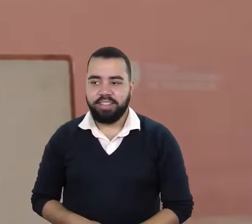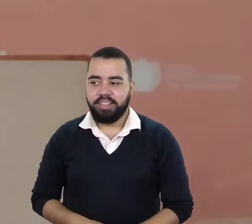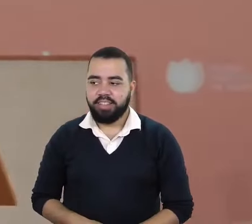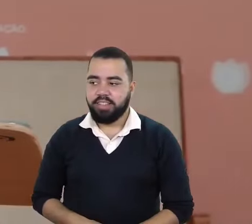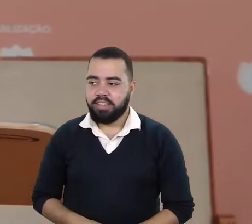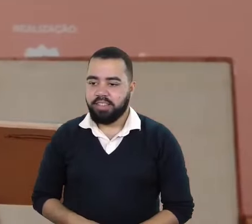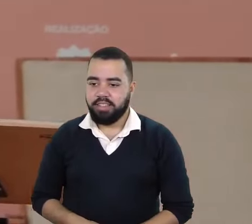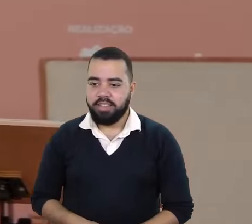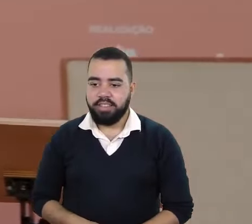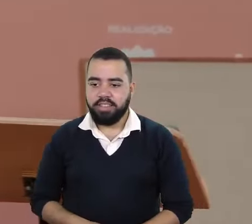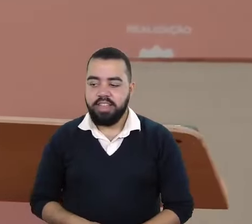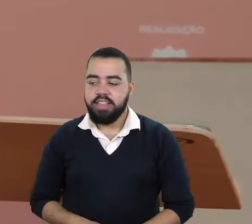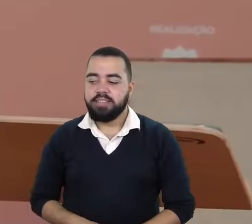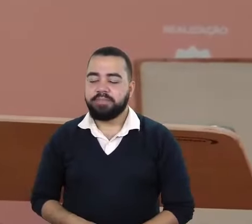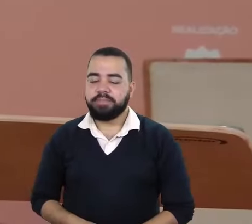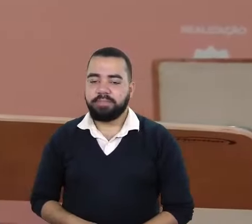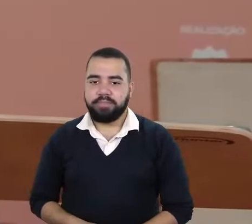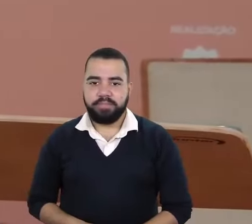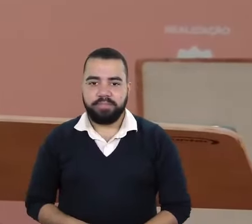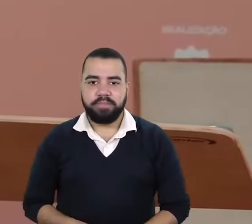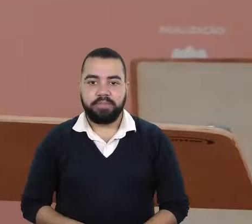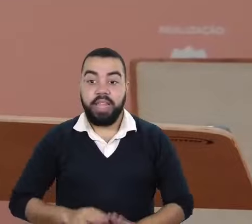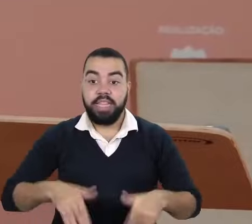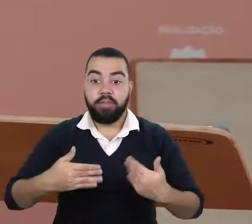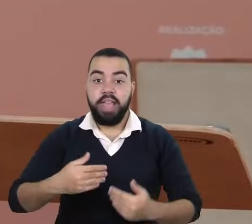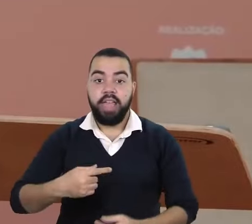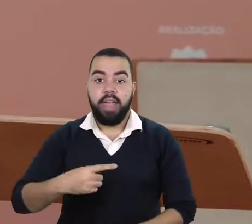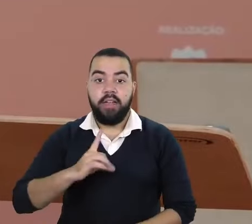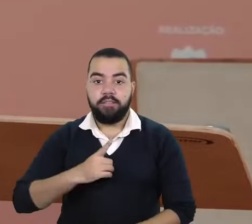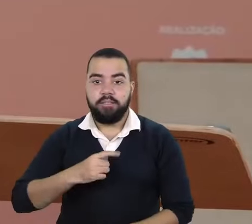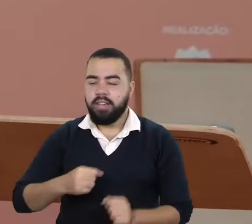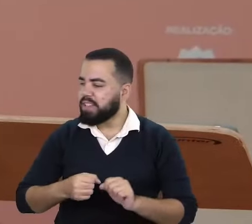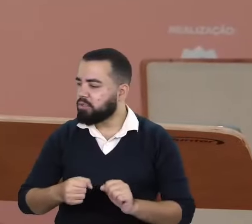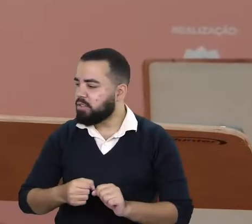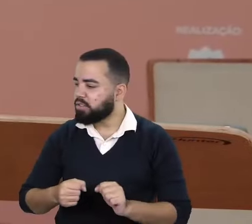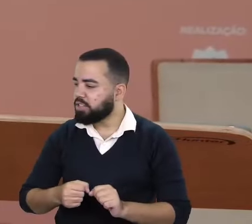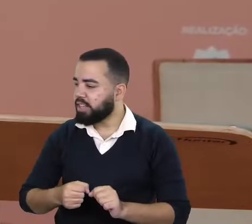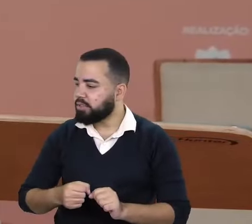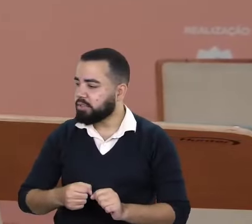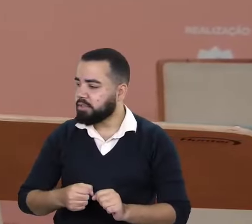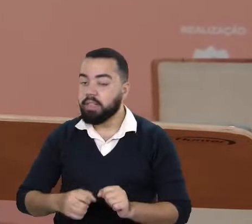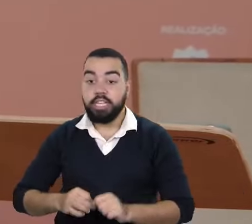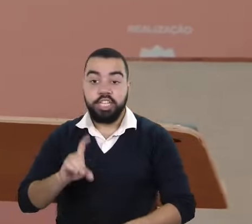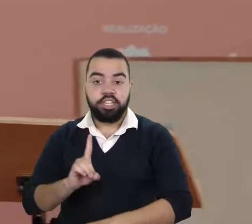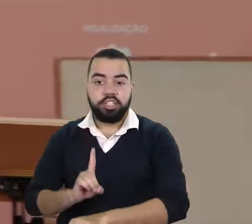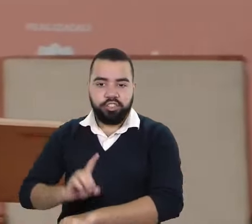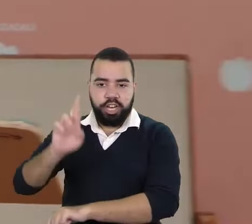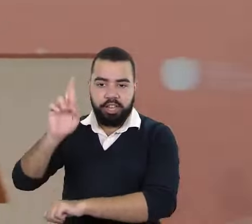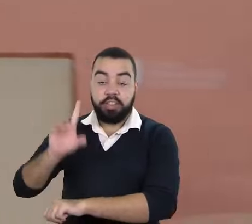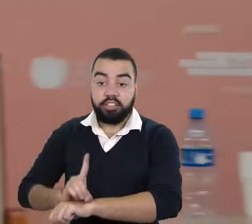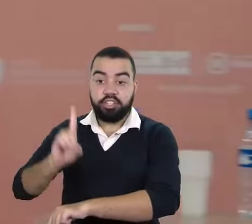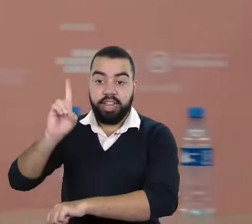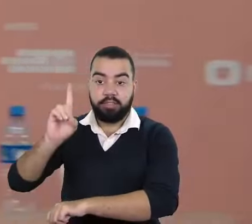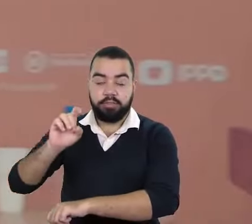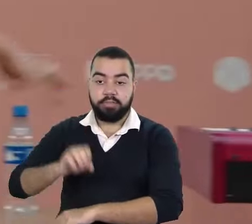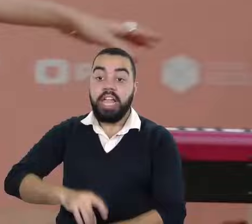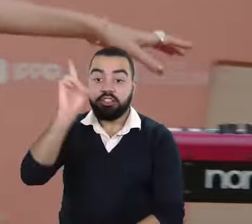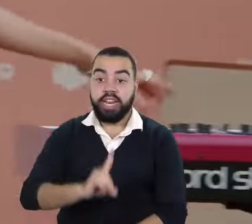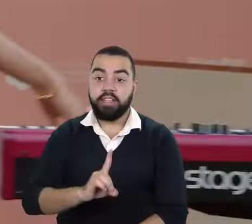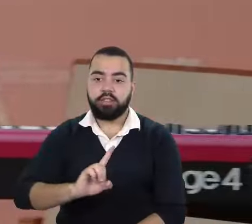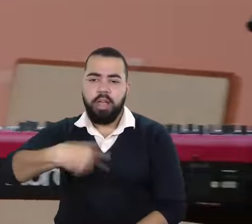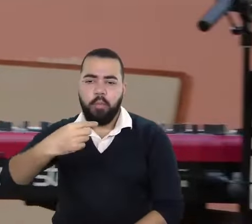fiz direito, parei no sétimo semestre. Acabou o hiperfoco. Ah, não quero mais,